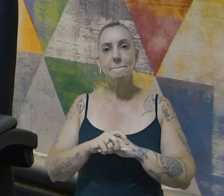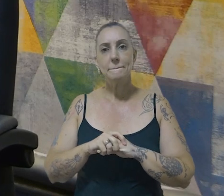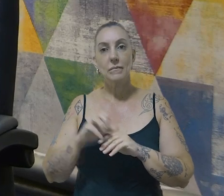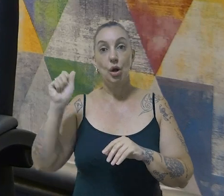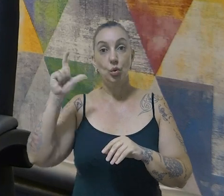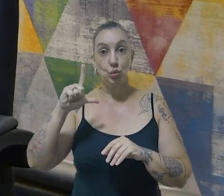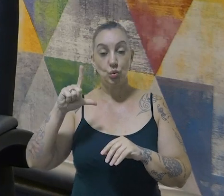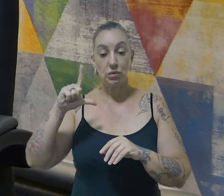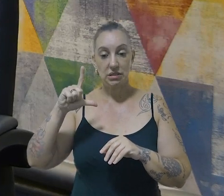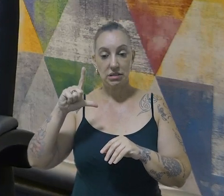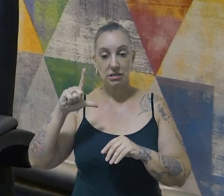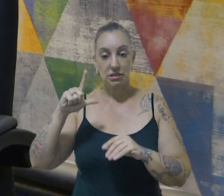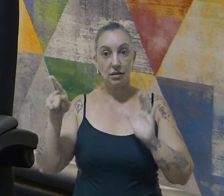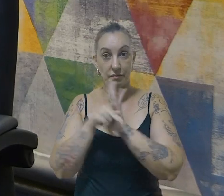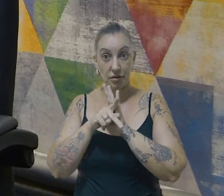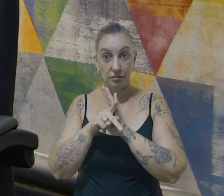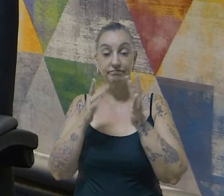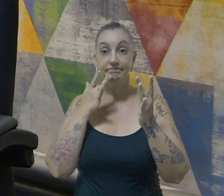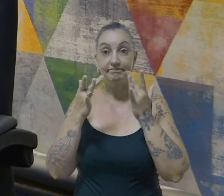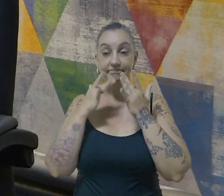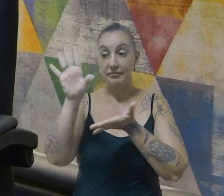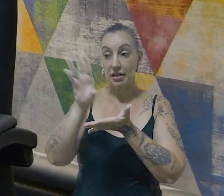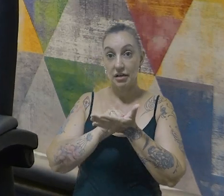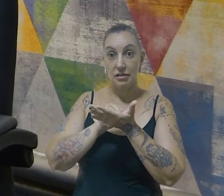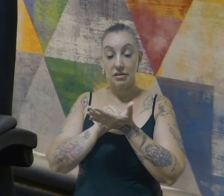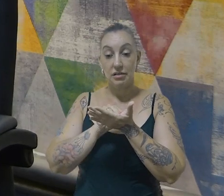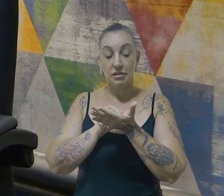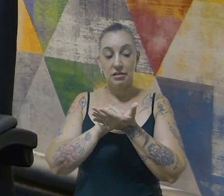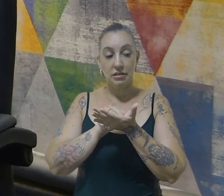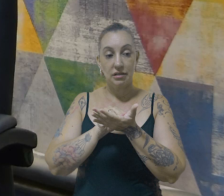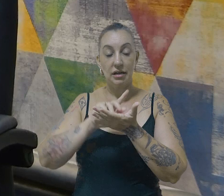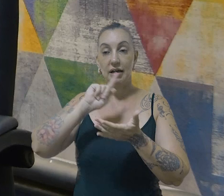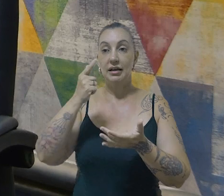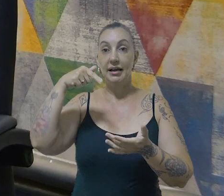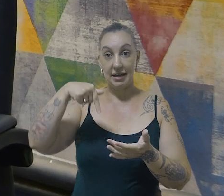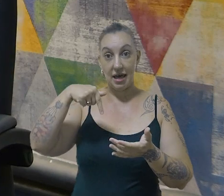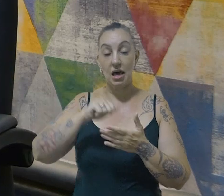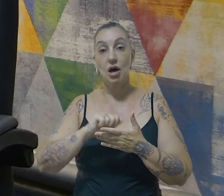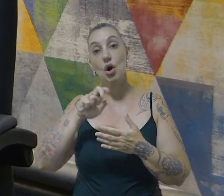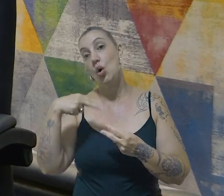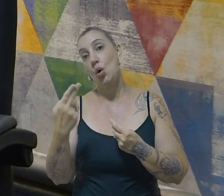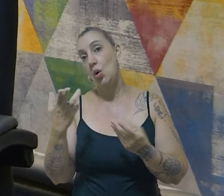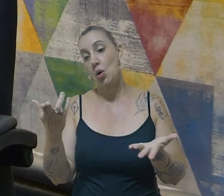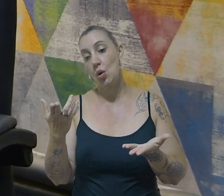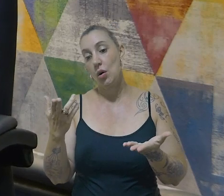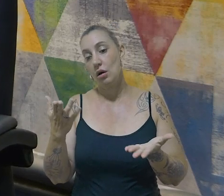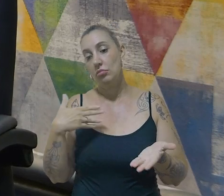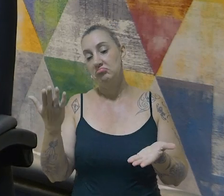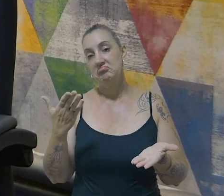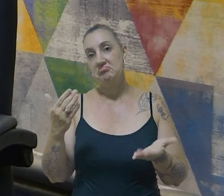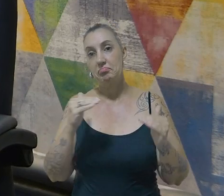luz para uma peça inspirada numa dramaturgia numa HQ ou numa dramaturgia